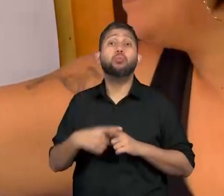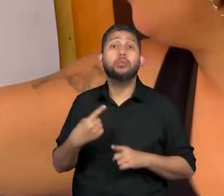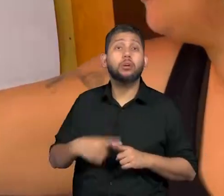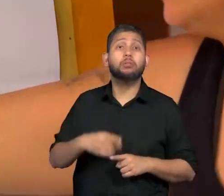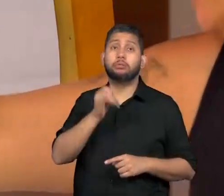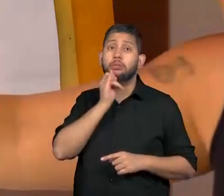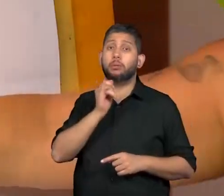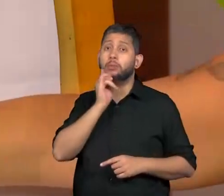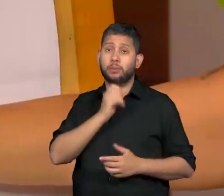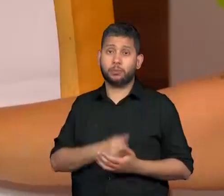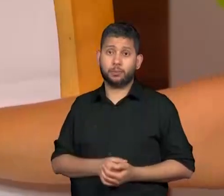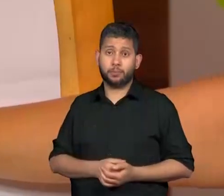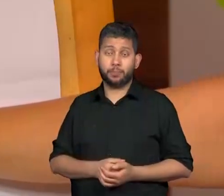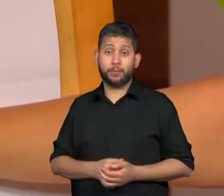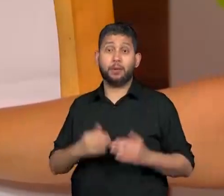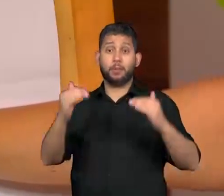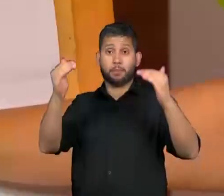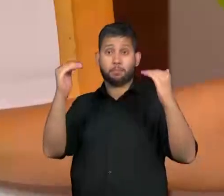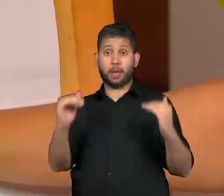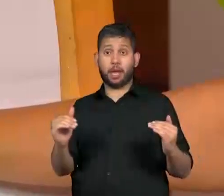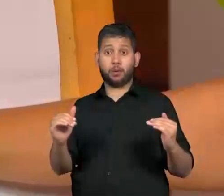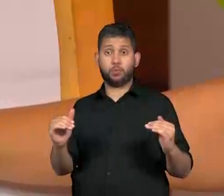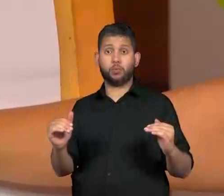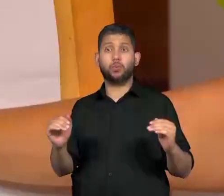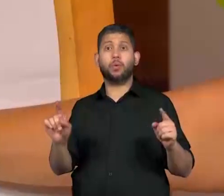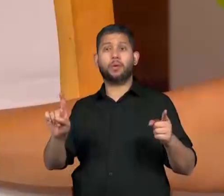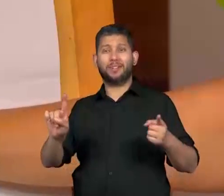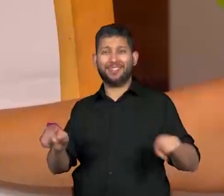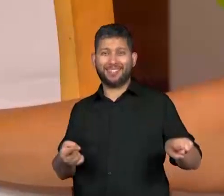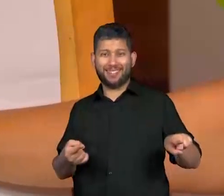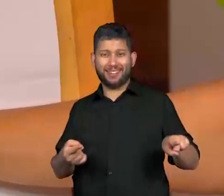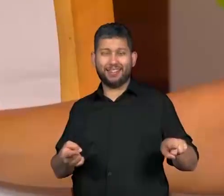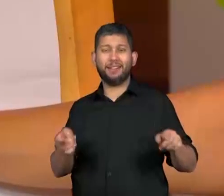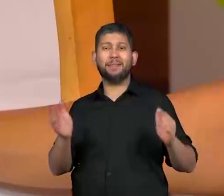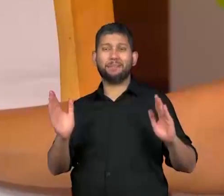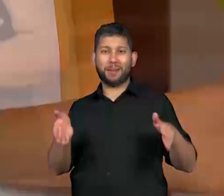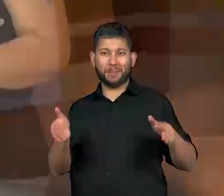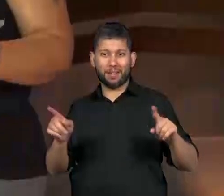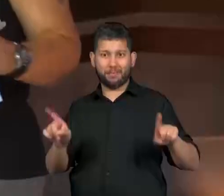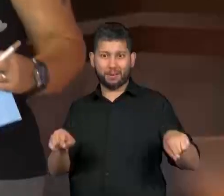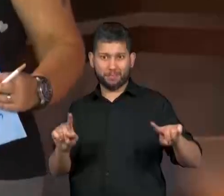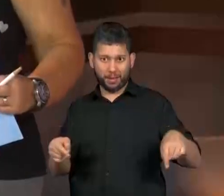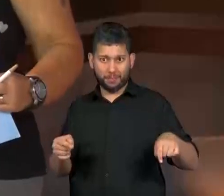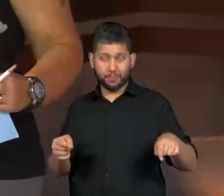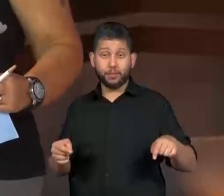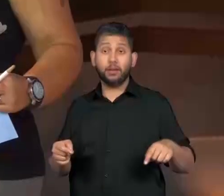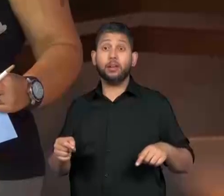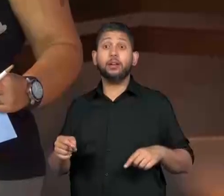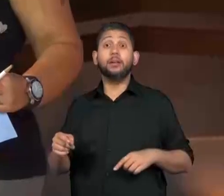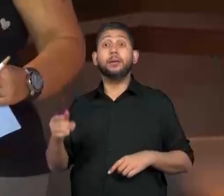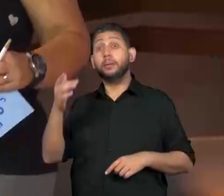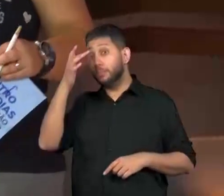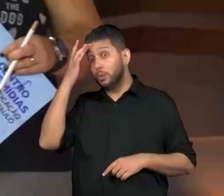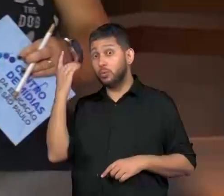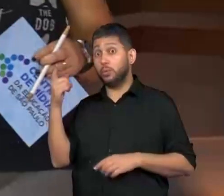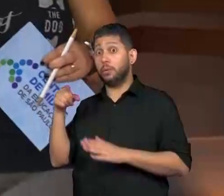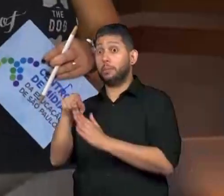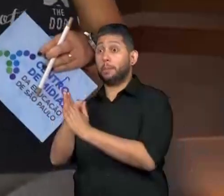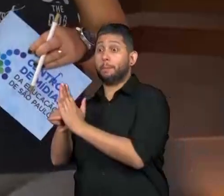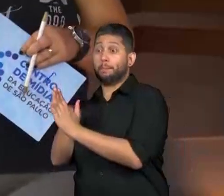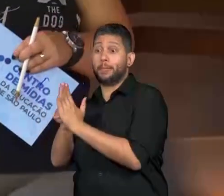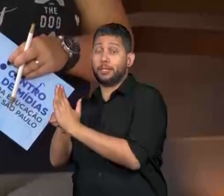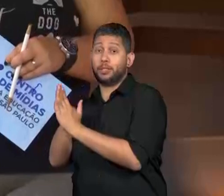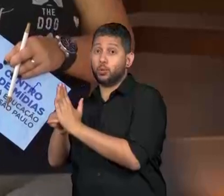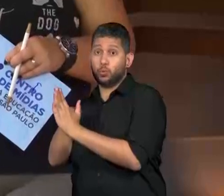A parafrasagem, como eu já disse, é quando, no caso, quem é o autor não é o dono da pesquisa, mas